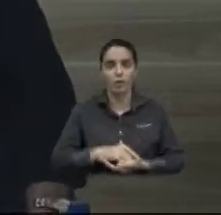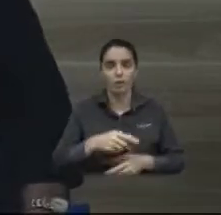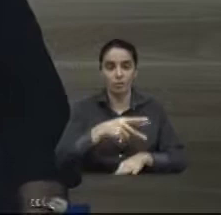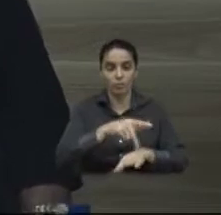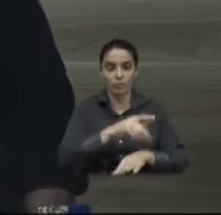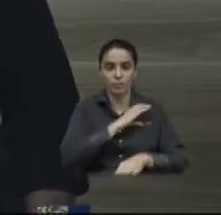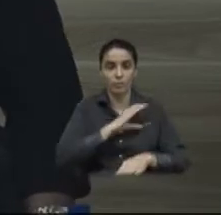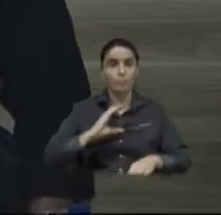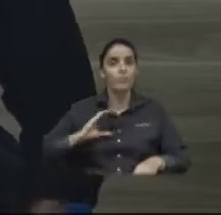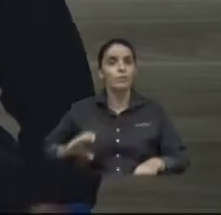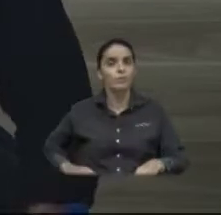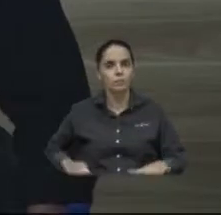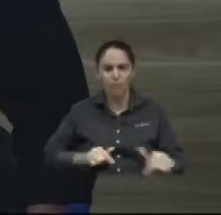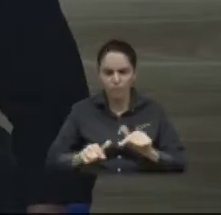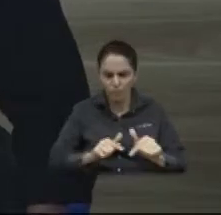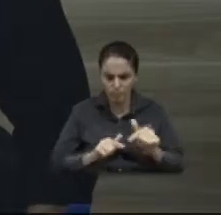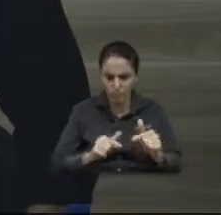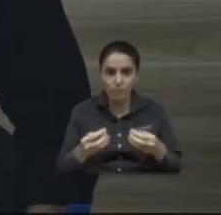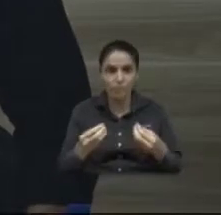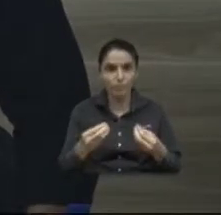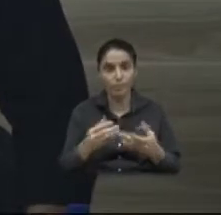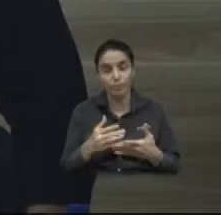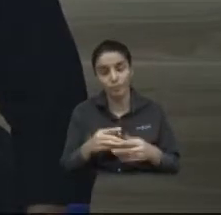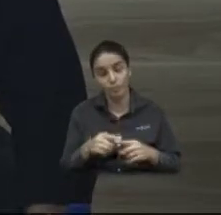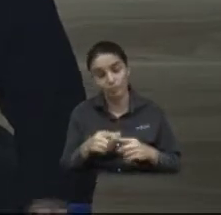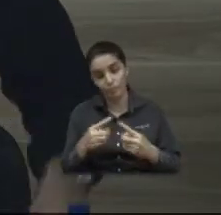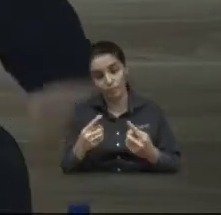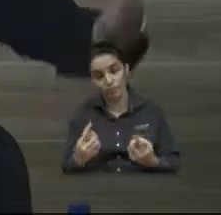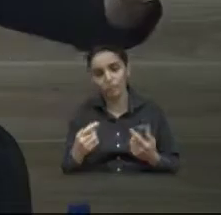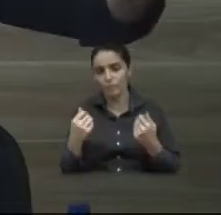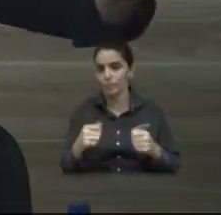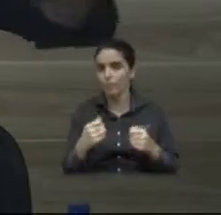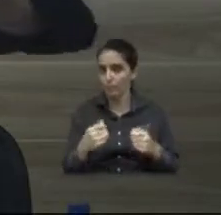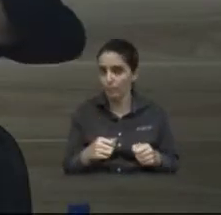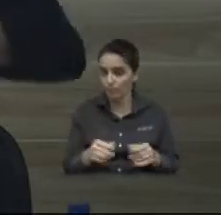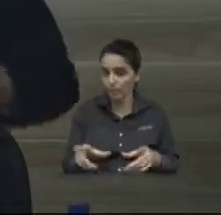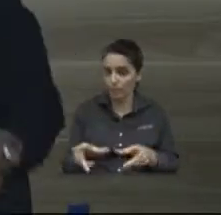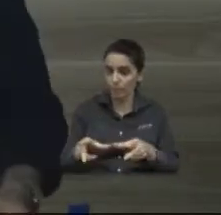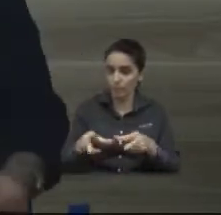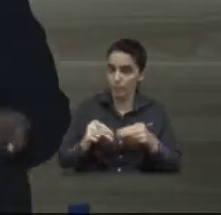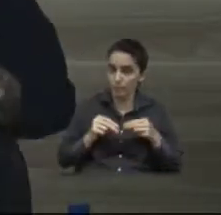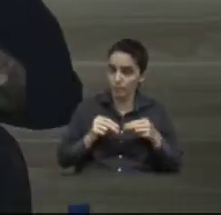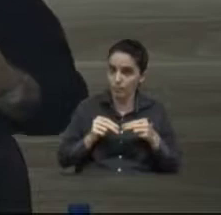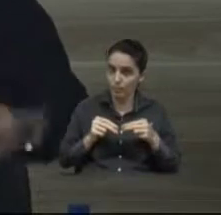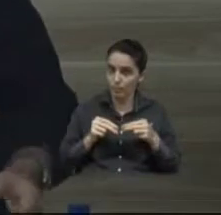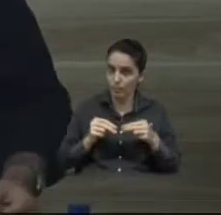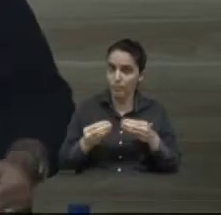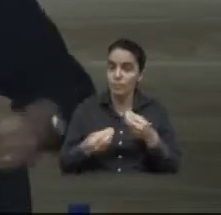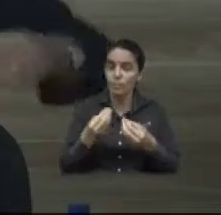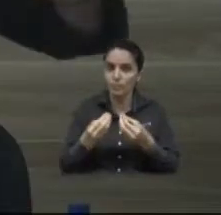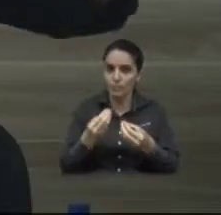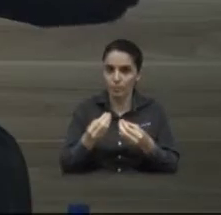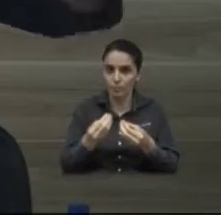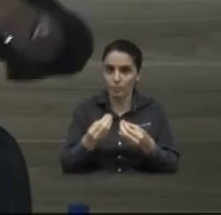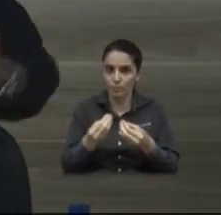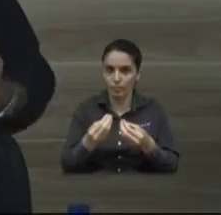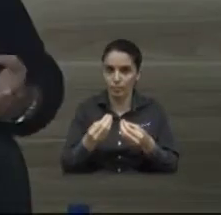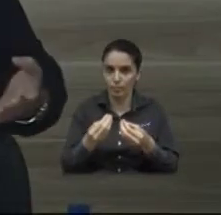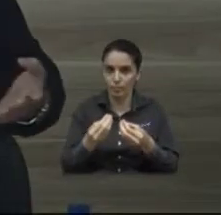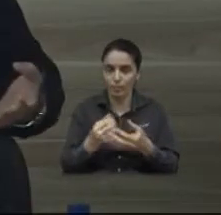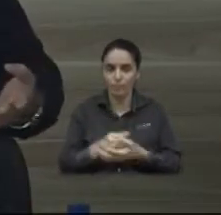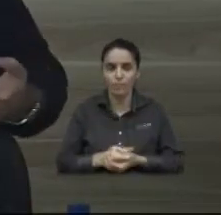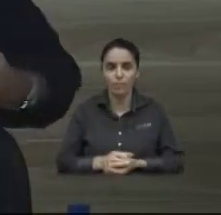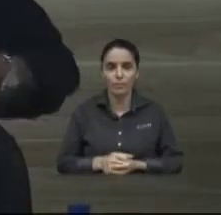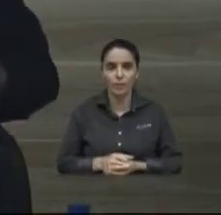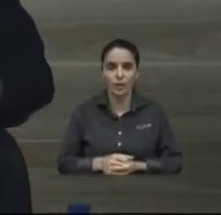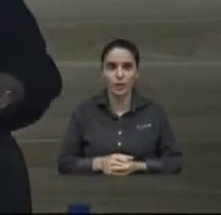não perder tempo. Então, infelizmente, nós temos que rever a base, né? Porque senão jamais nós vamos ter concorrência. Os cubanos vieram